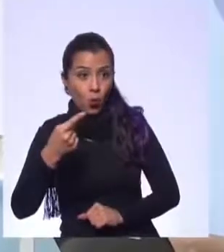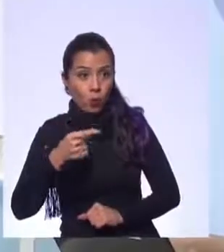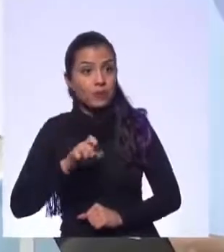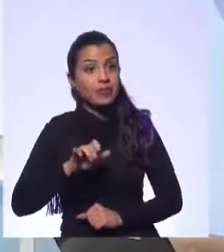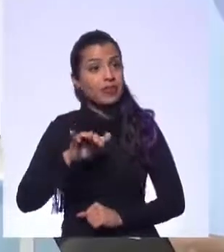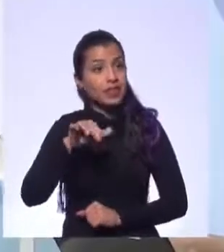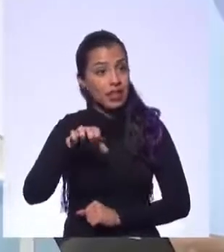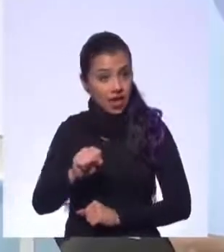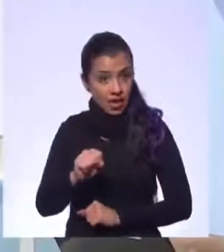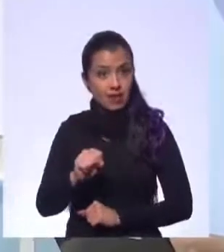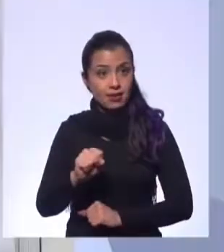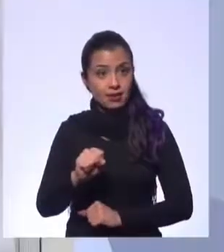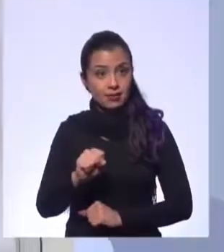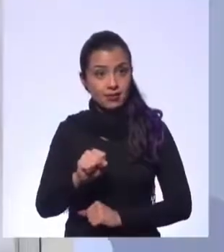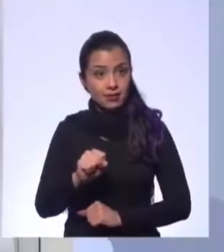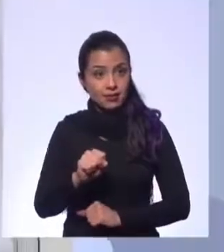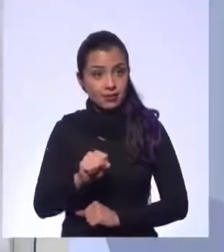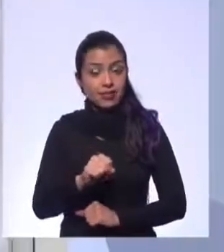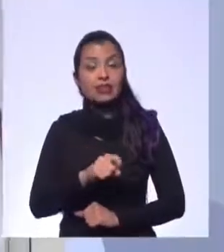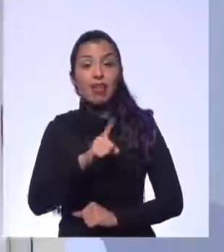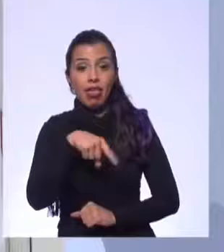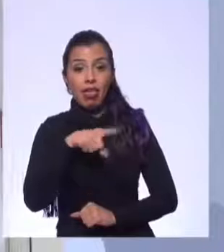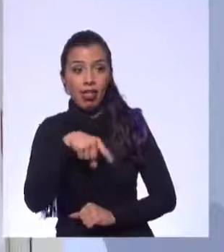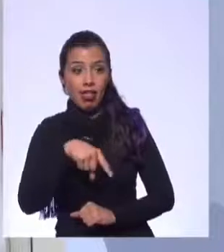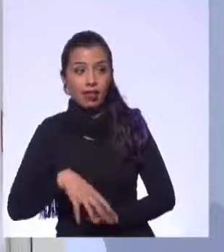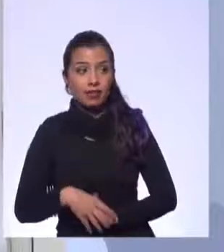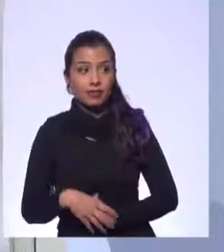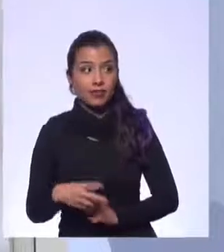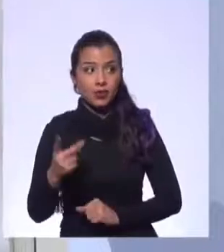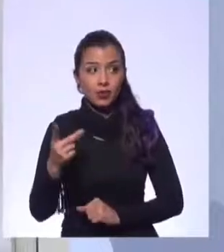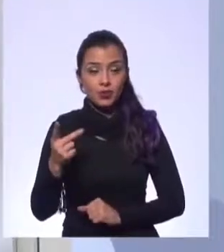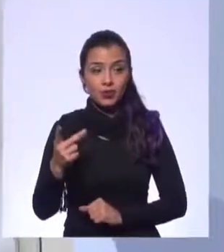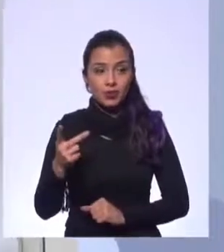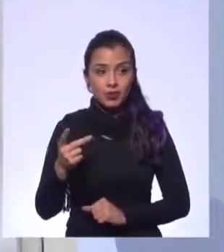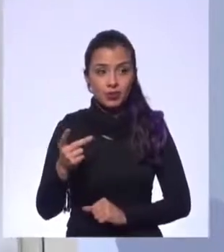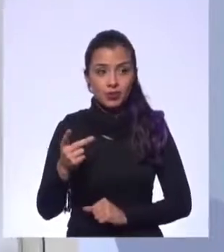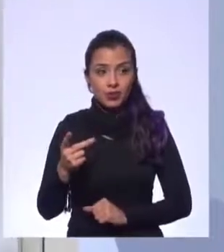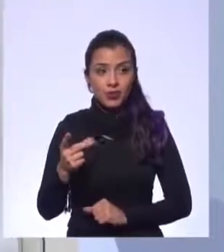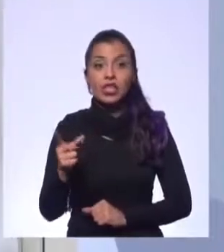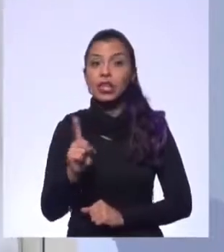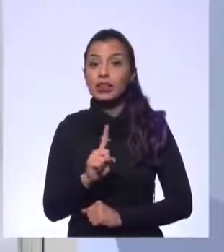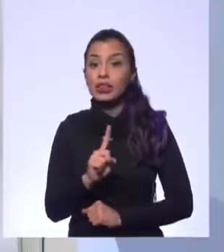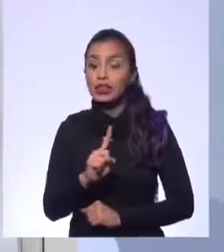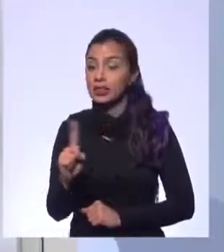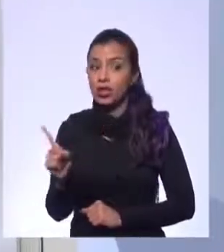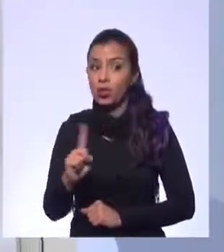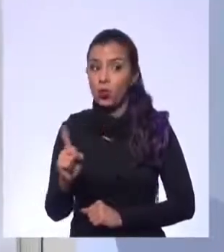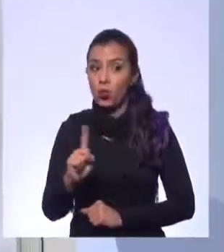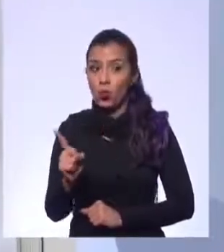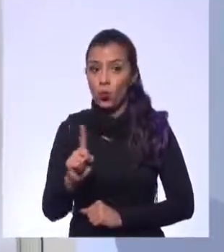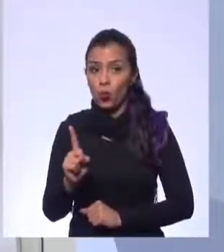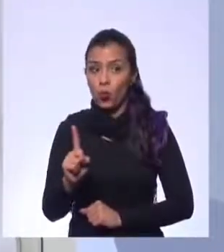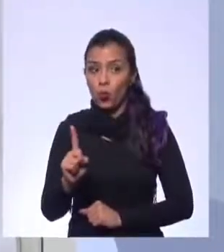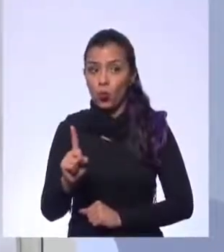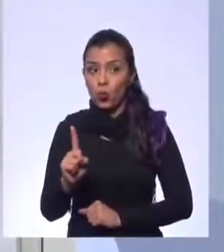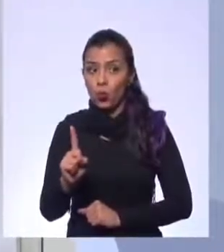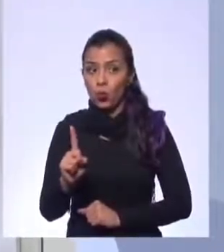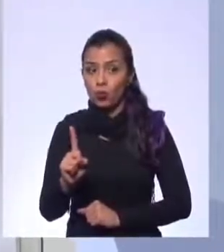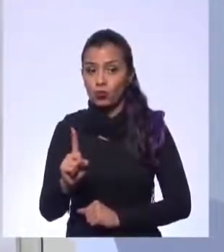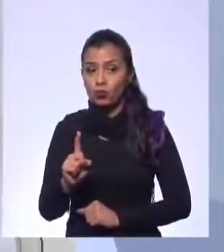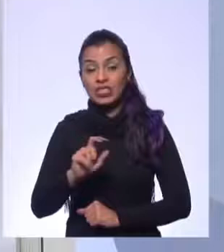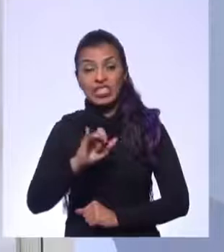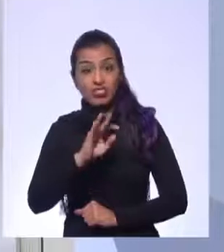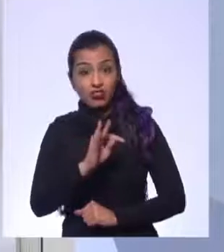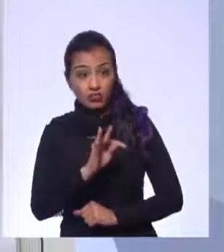Yes, it can. 2. No, não é it, é I, né? Ou é it,